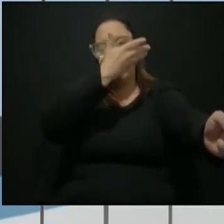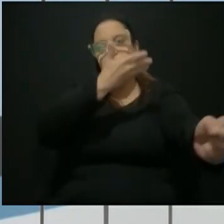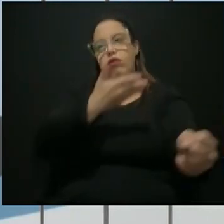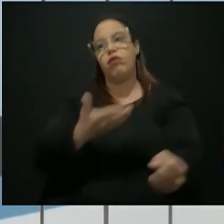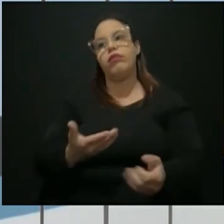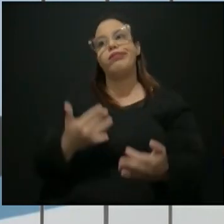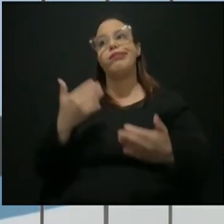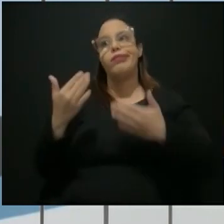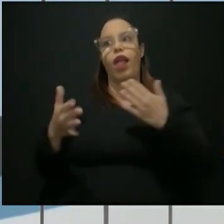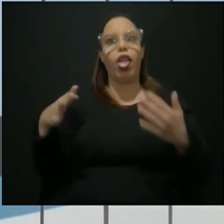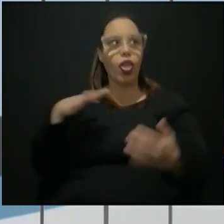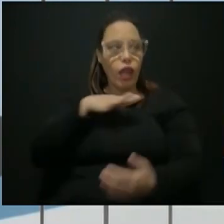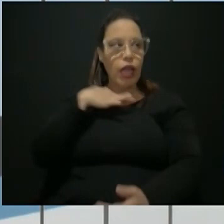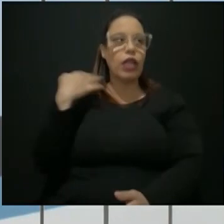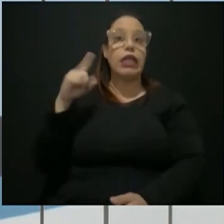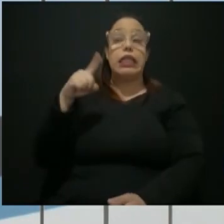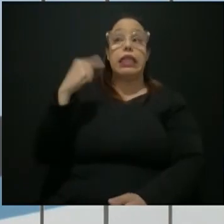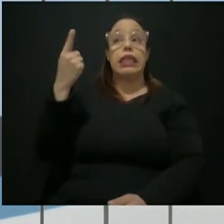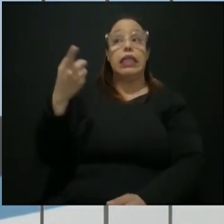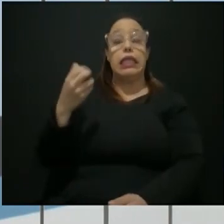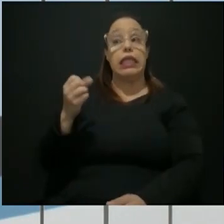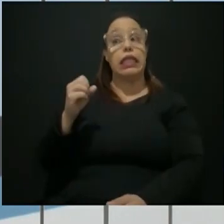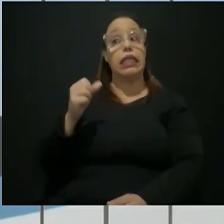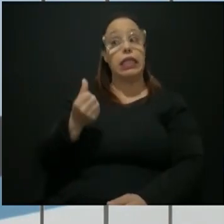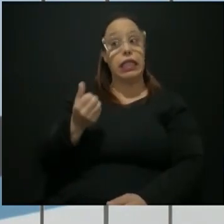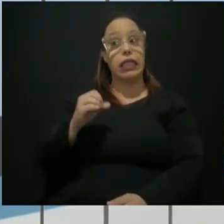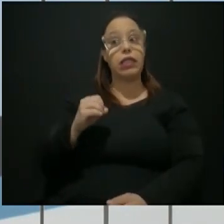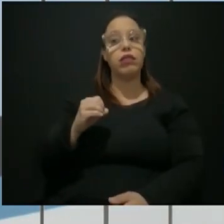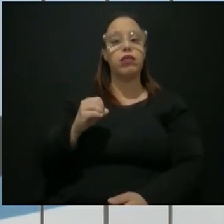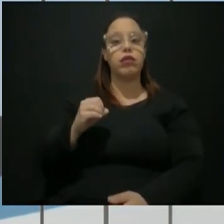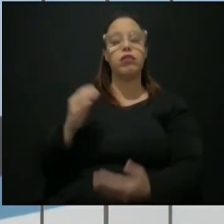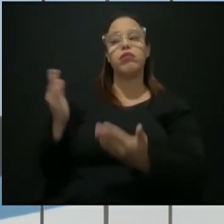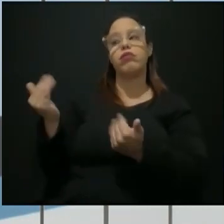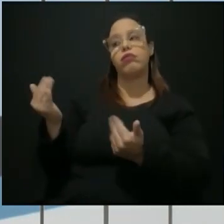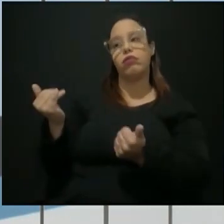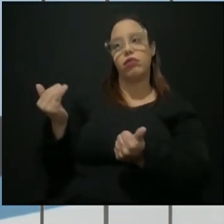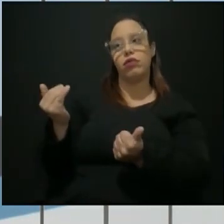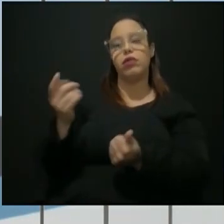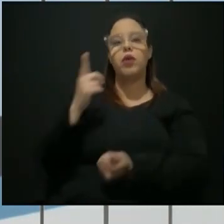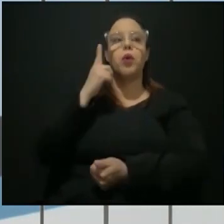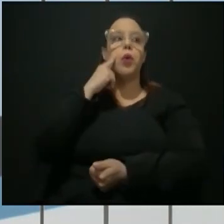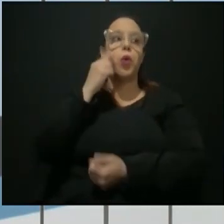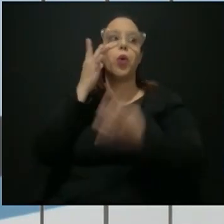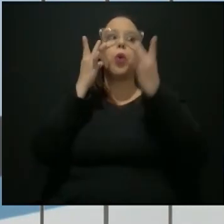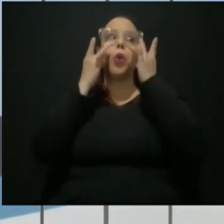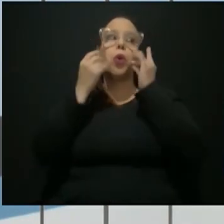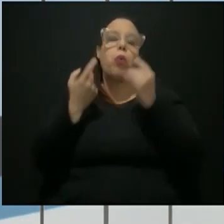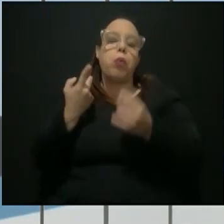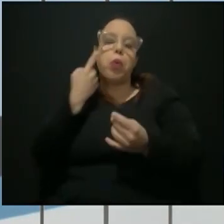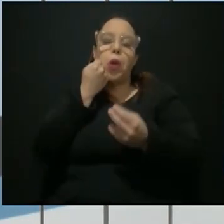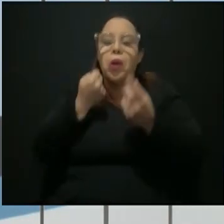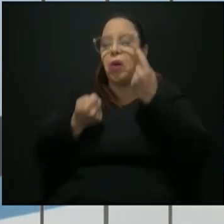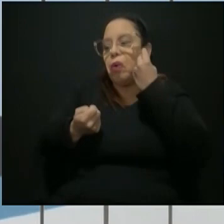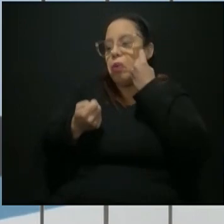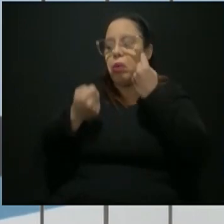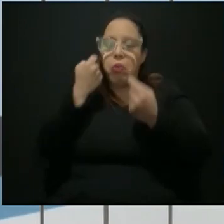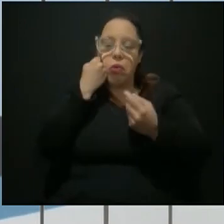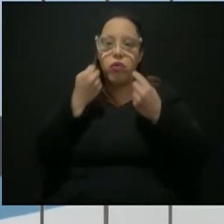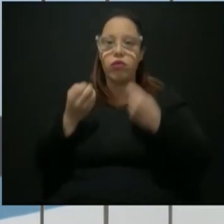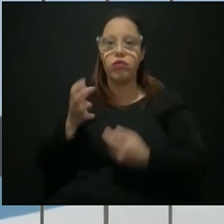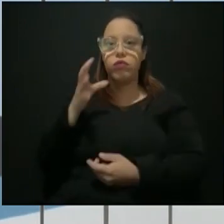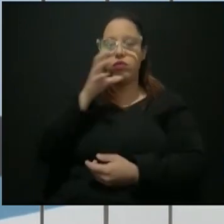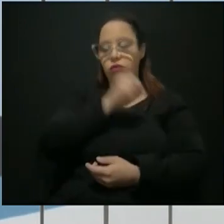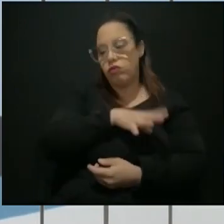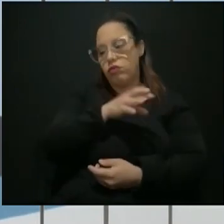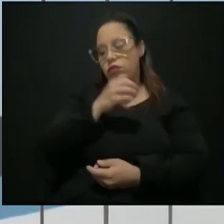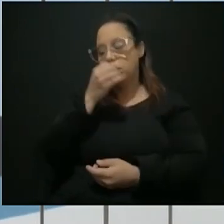antes mesmo dos 60. Então, mesmo o jovem precisa se atentar a essas questões estéticas, né? Esse novo padrão de beleza, né?